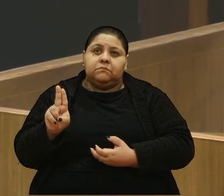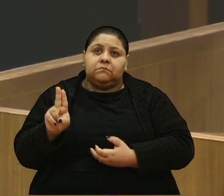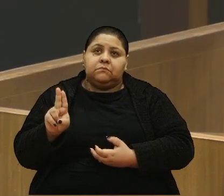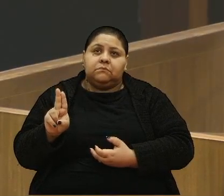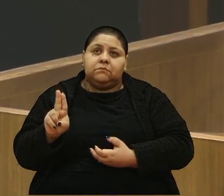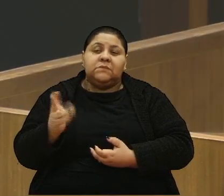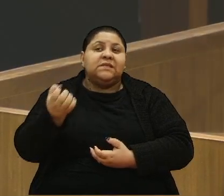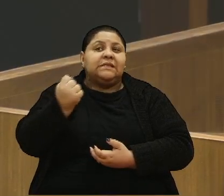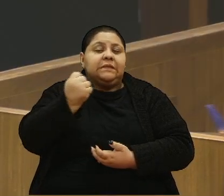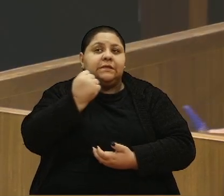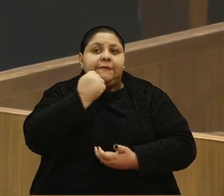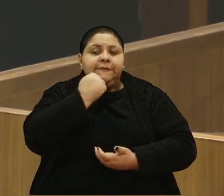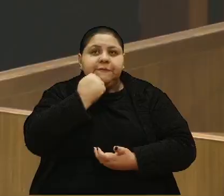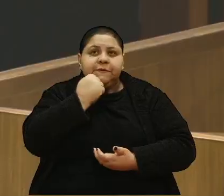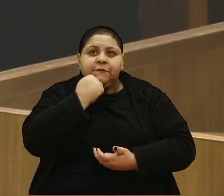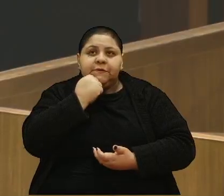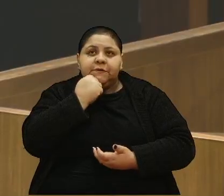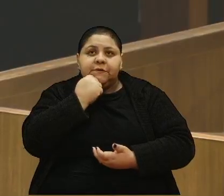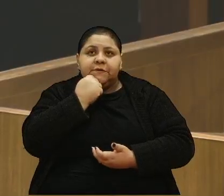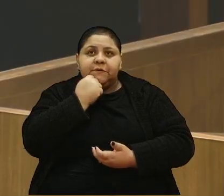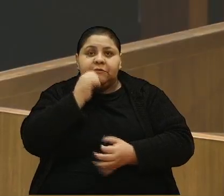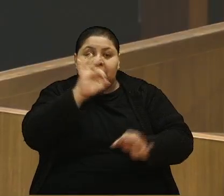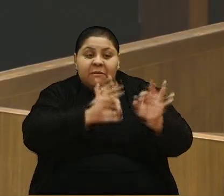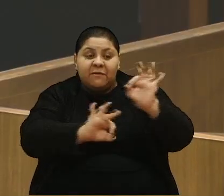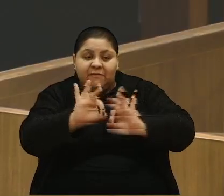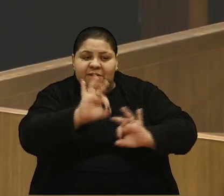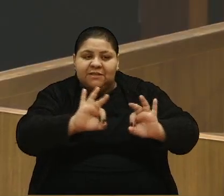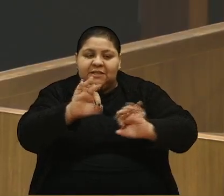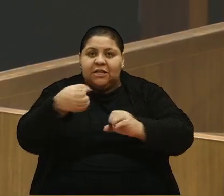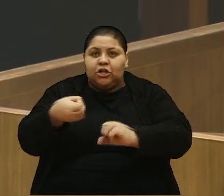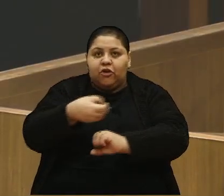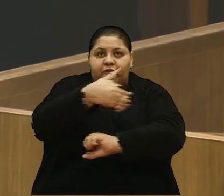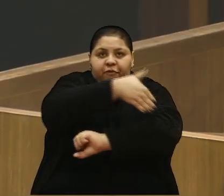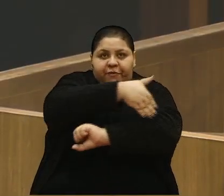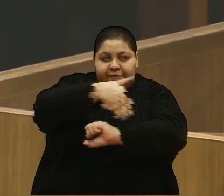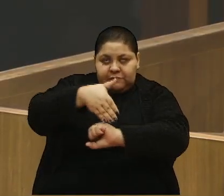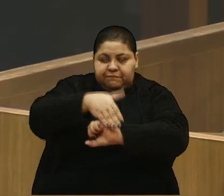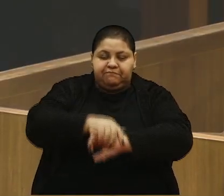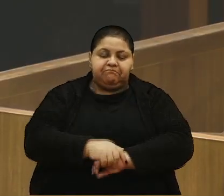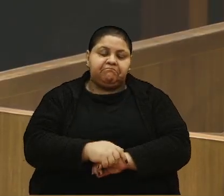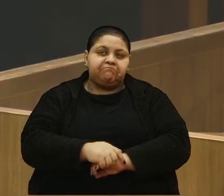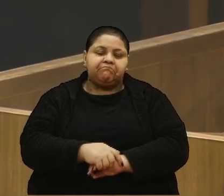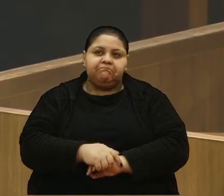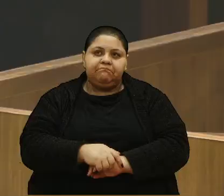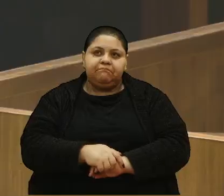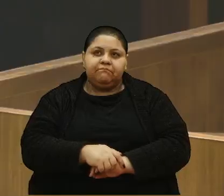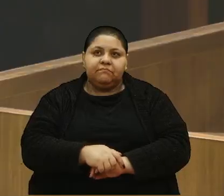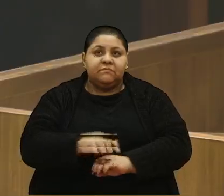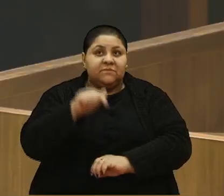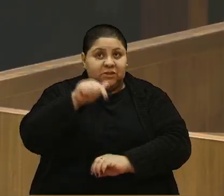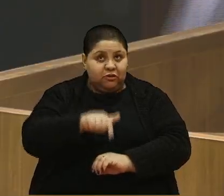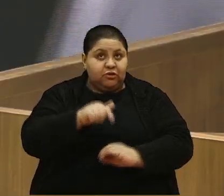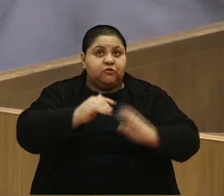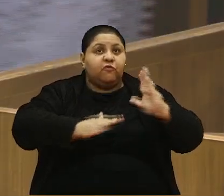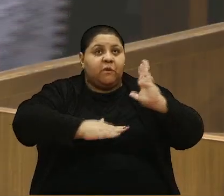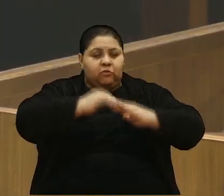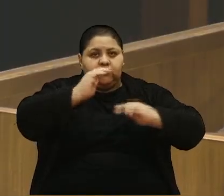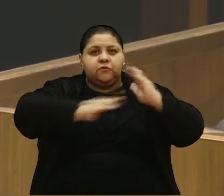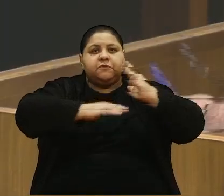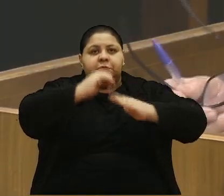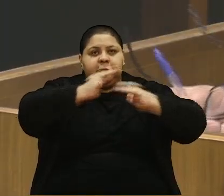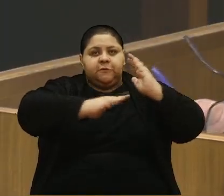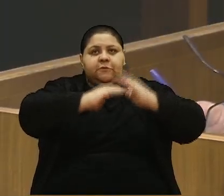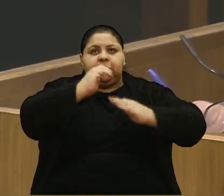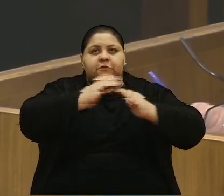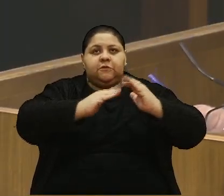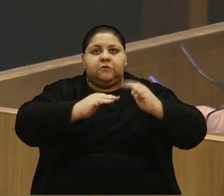as pedras para pavimentar novas ruas. E isso foi uma construção, né?